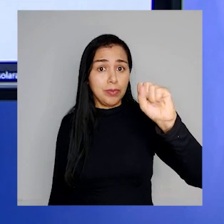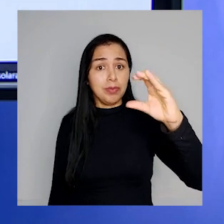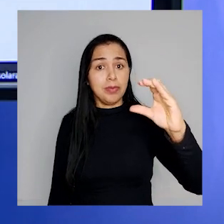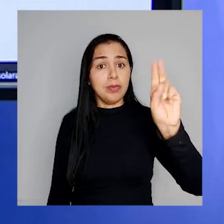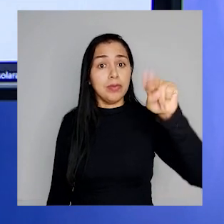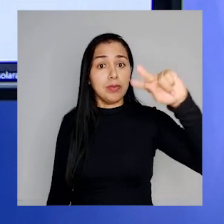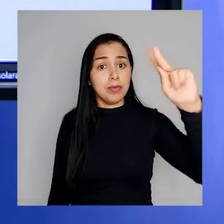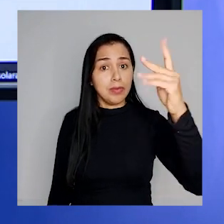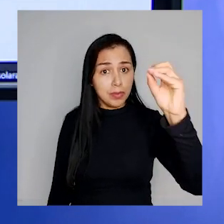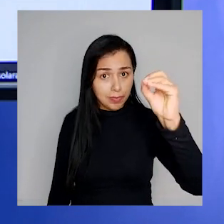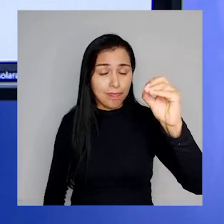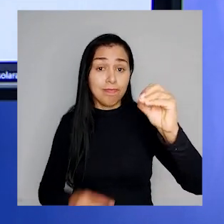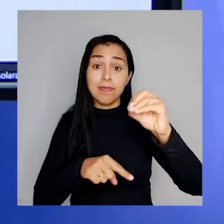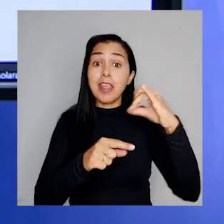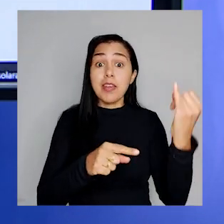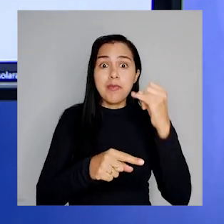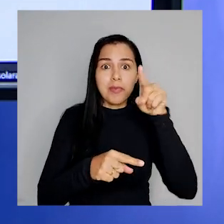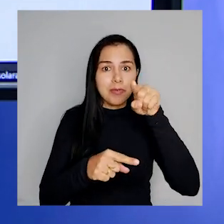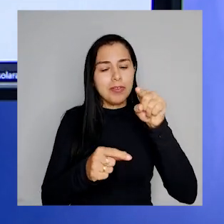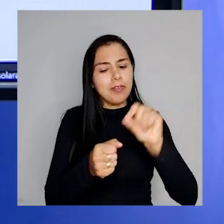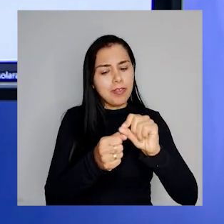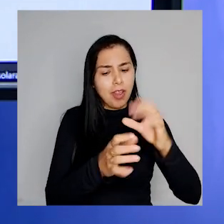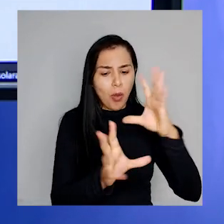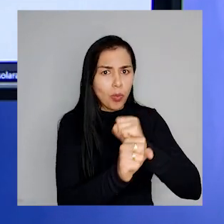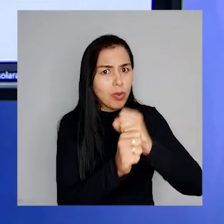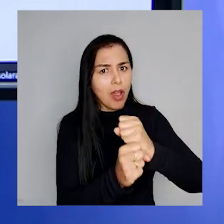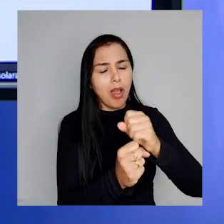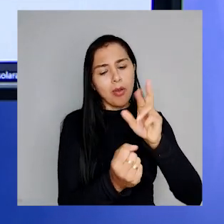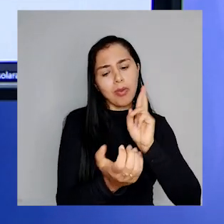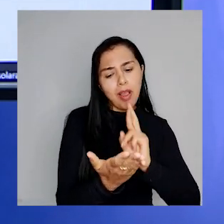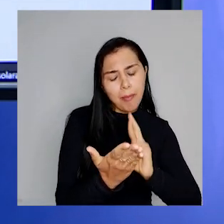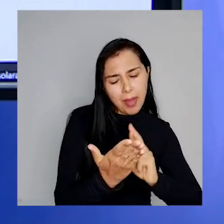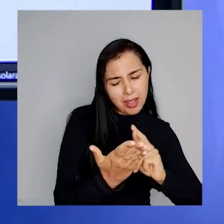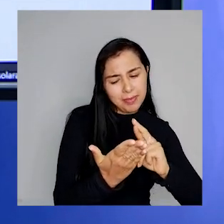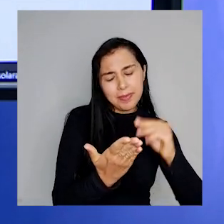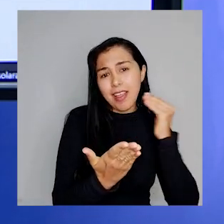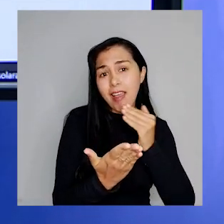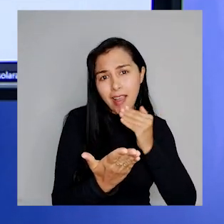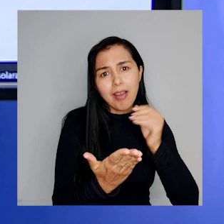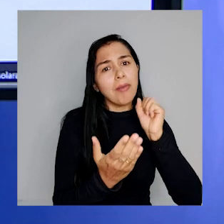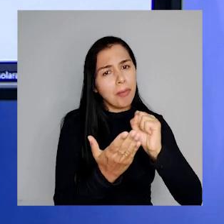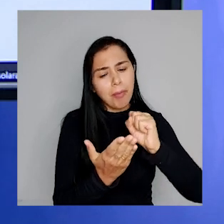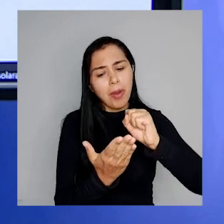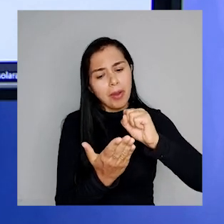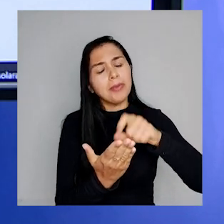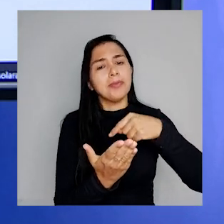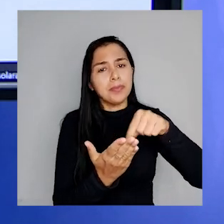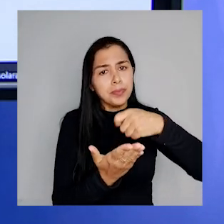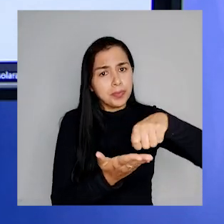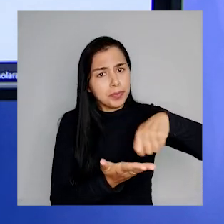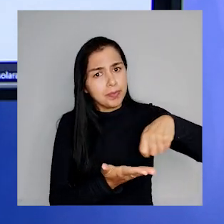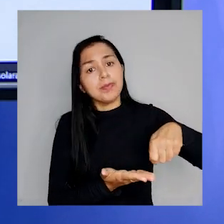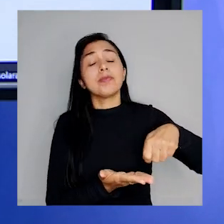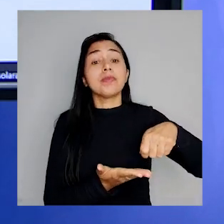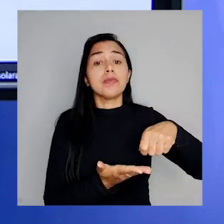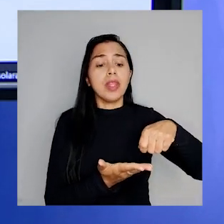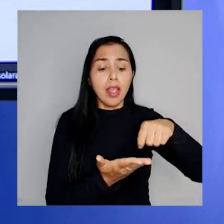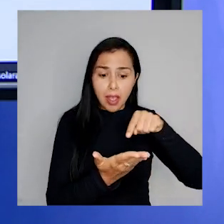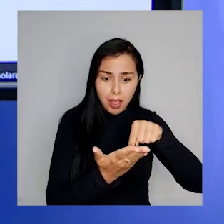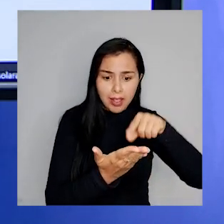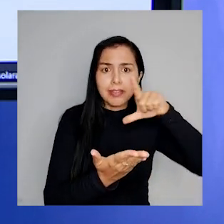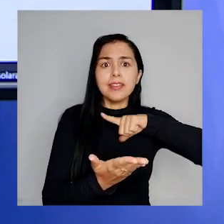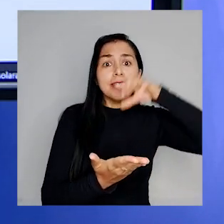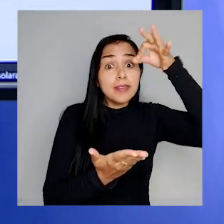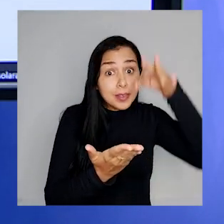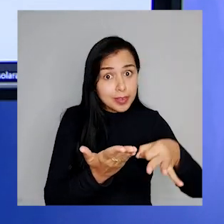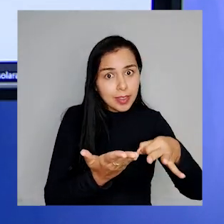quando você for responder as questões, é interessante você ir lá no rascunho, fazer as contas, os cálculos, e aí quando você vê